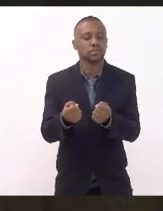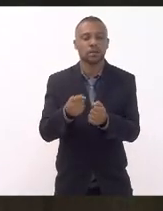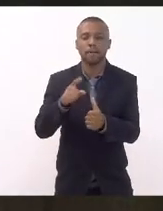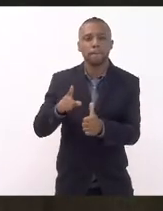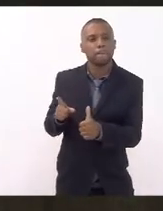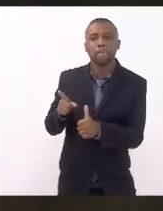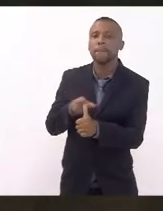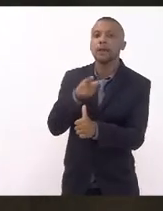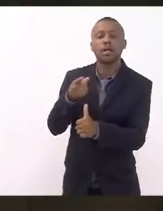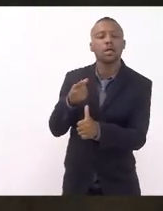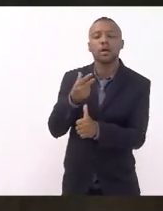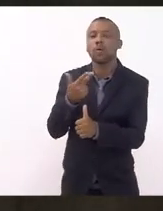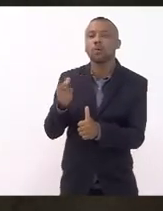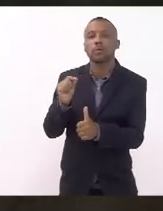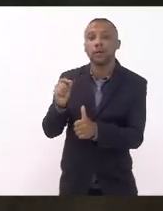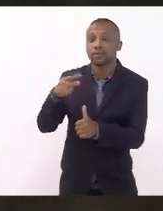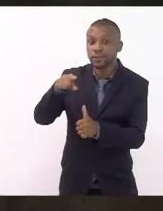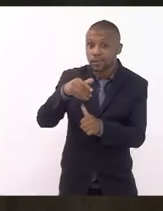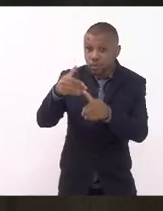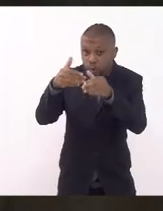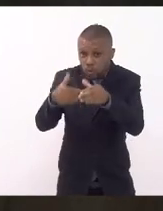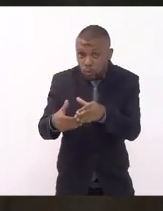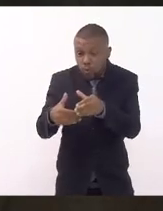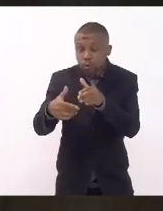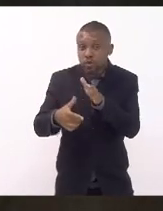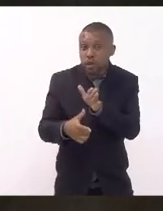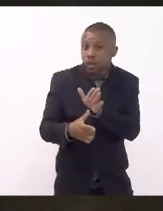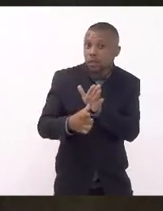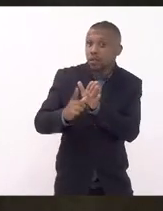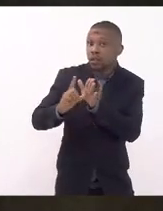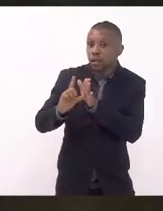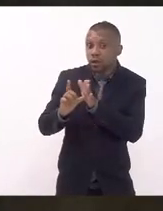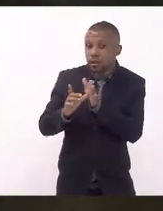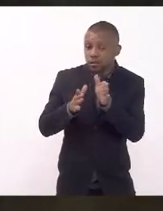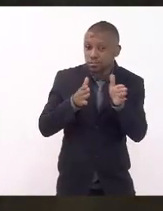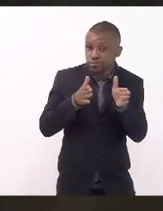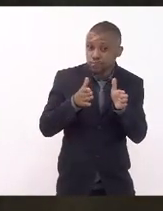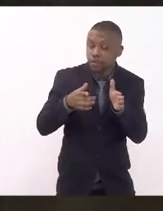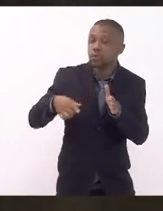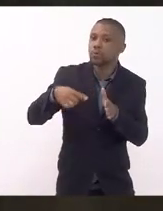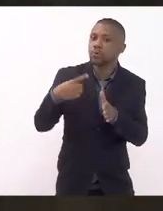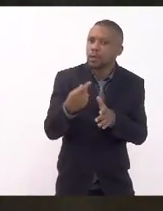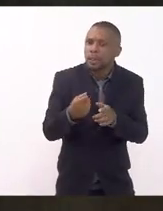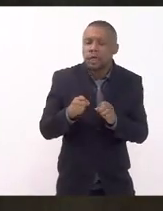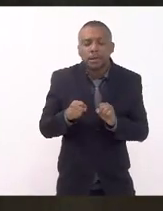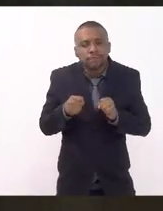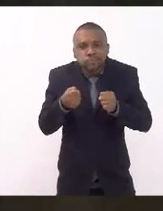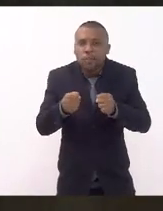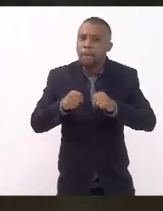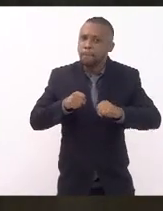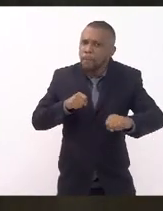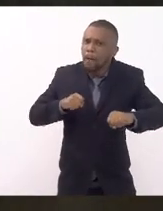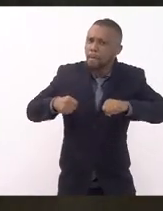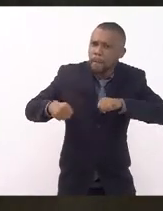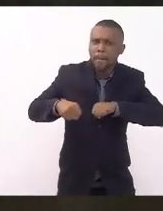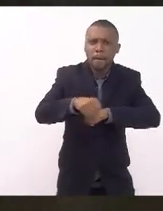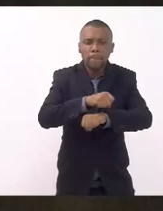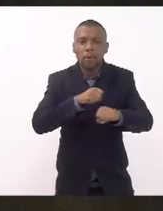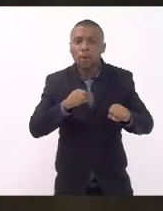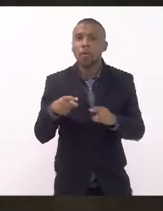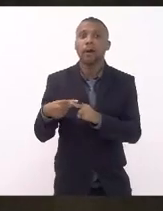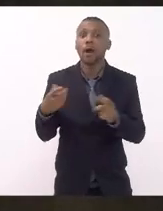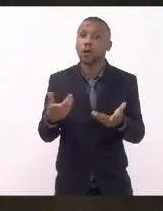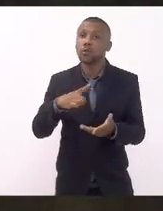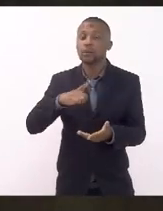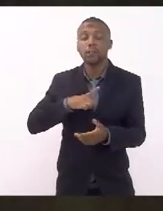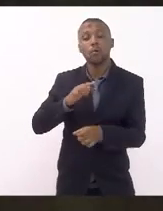lugar, a você de concursos anteriores, a nossa guerra continua mais firme do que nunca, porque agora a gente passa a ter